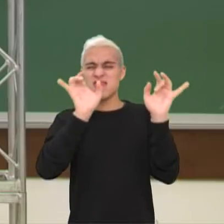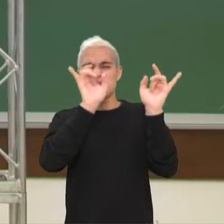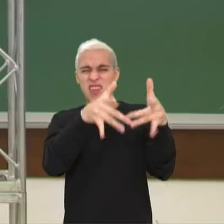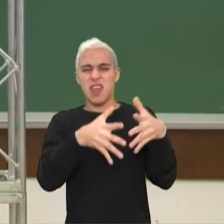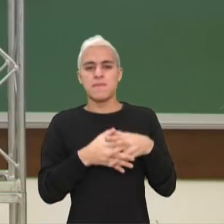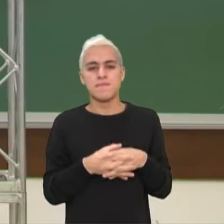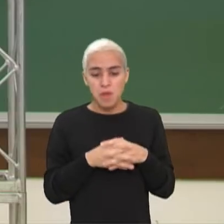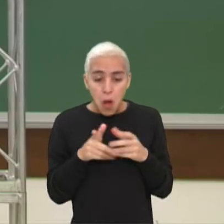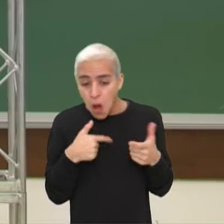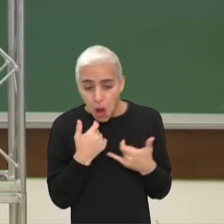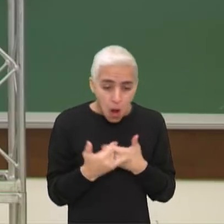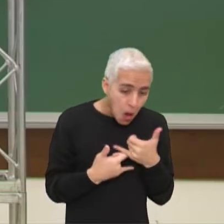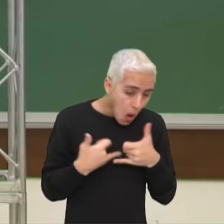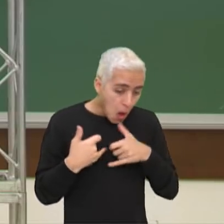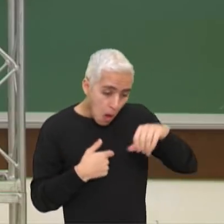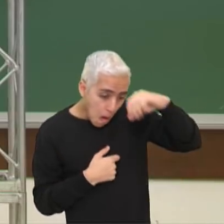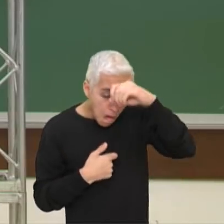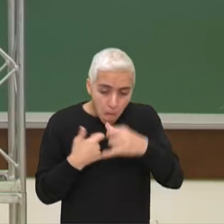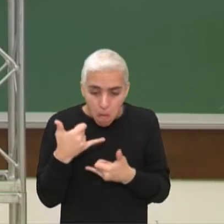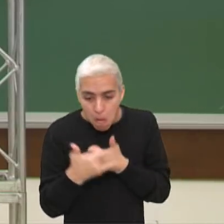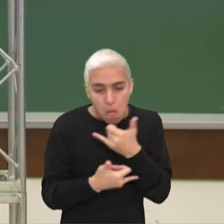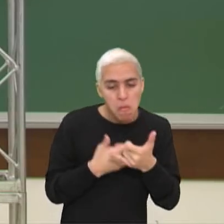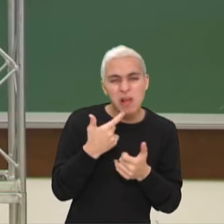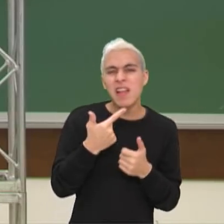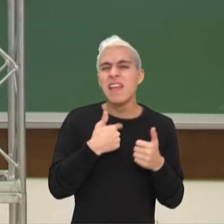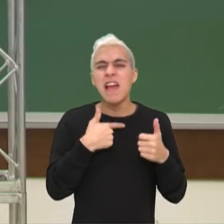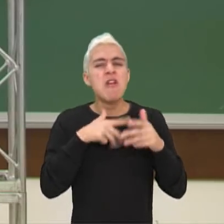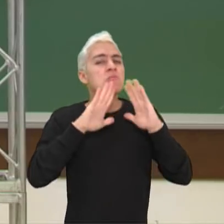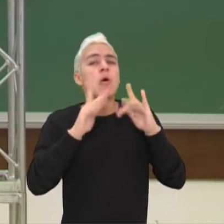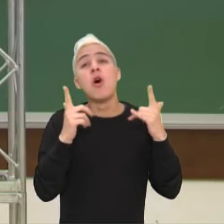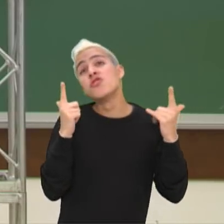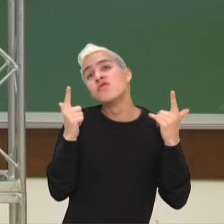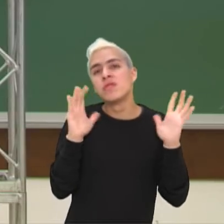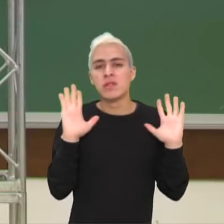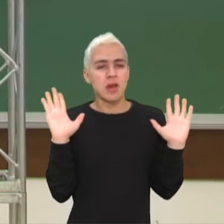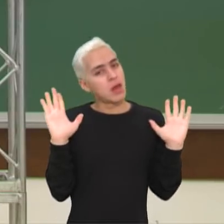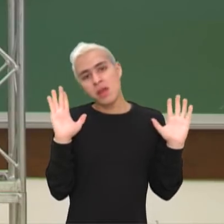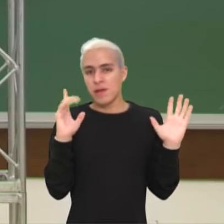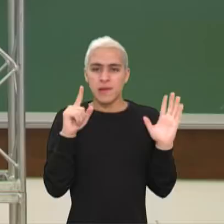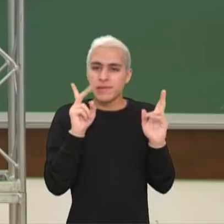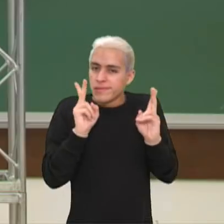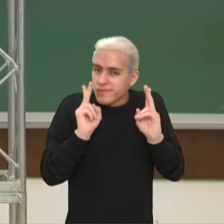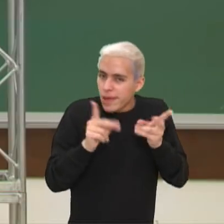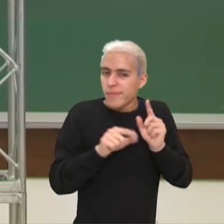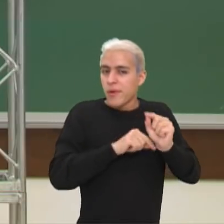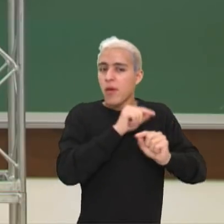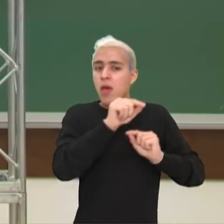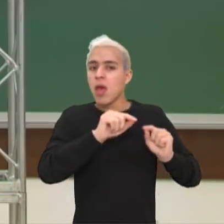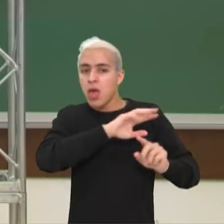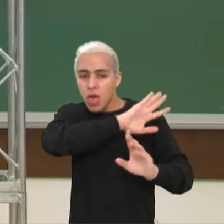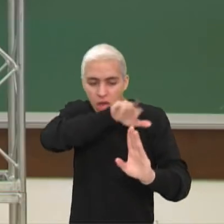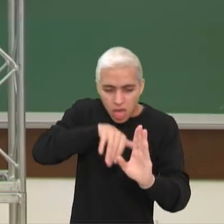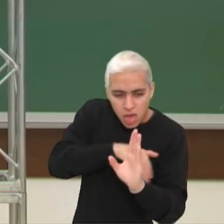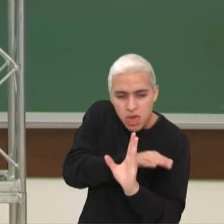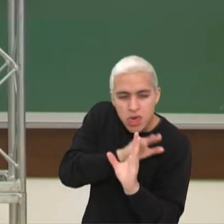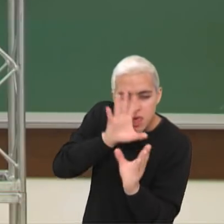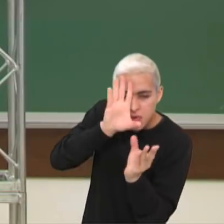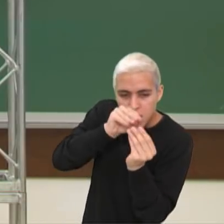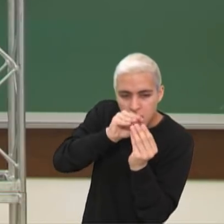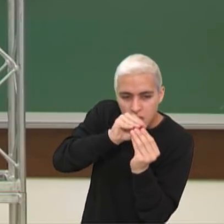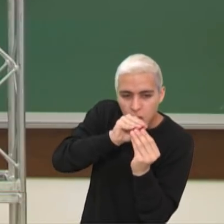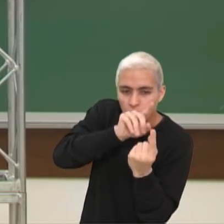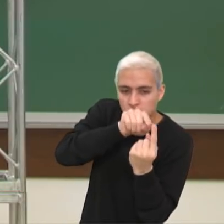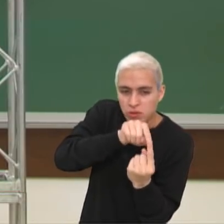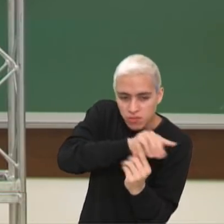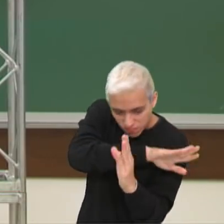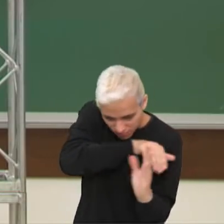vou brincar com esse jogo ou vou fazer por pura diversão. Não, sempre vai ter um objetivo por trás de cada jogo, né? Ou vou